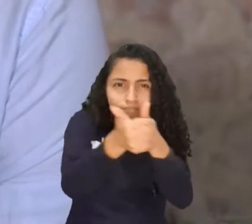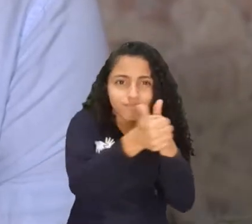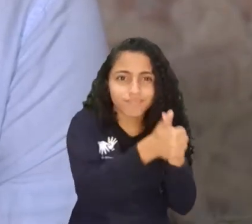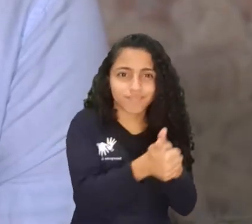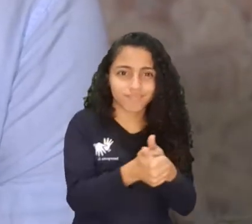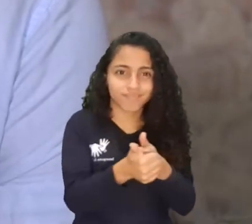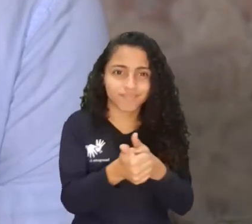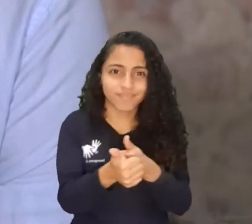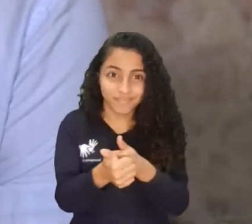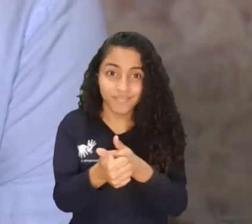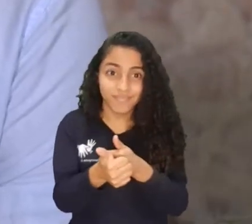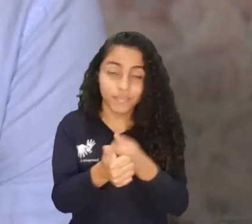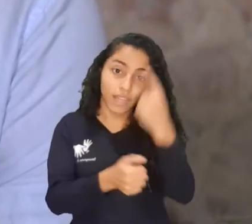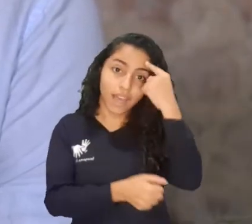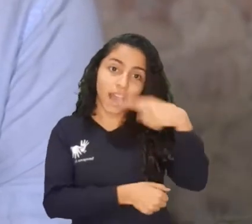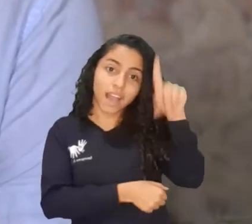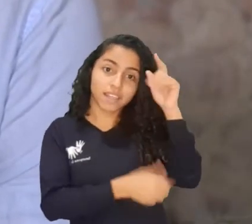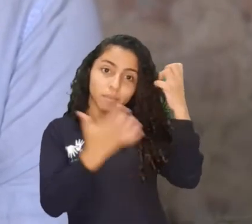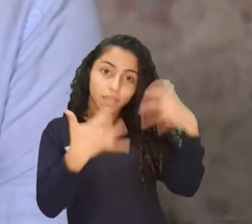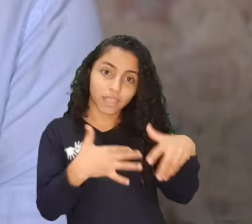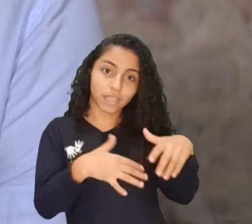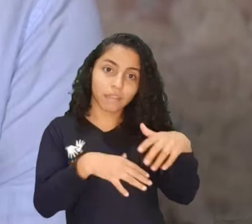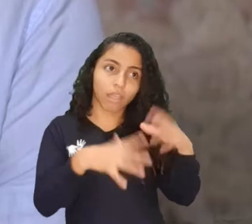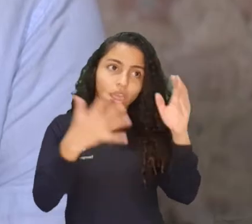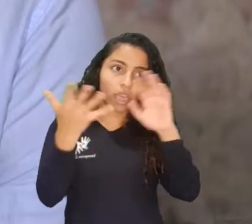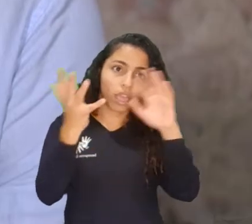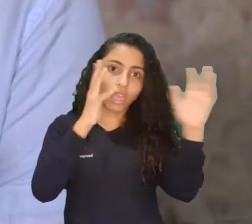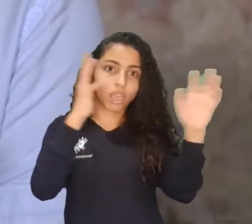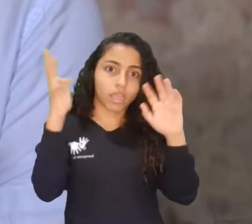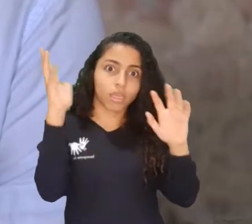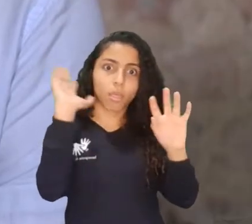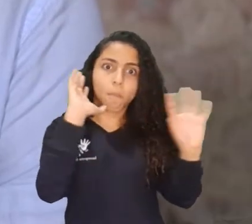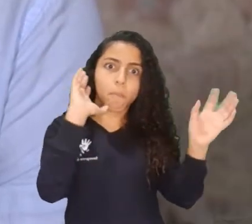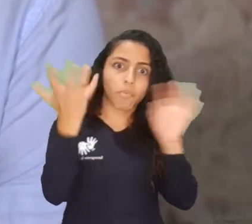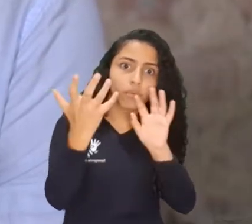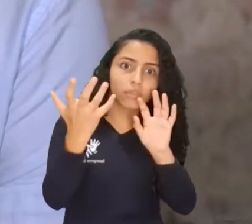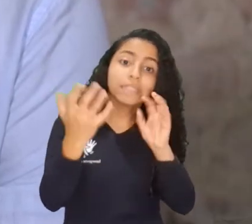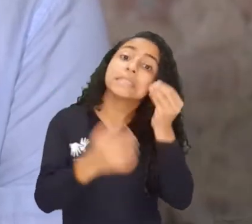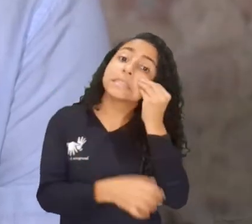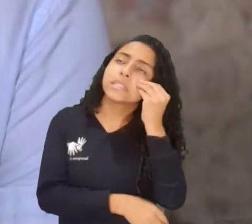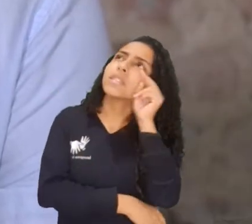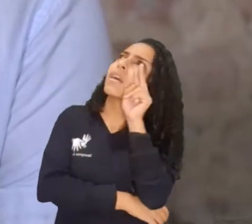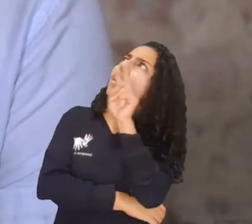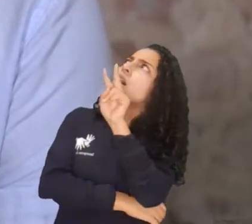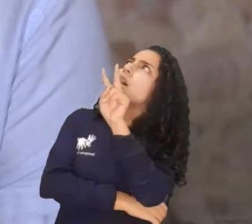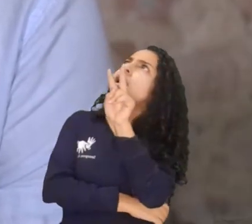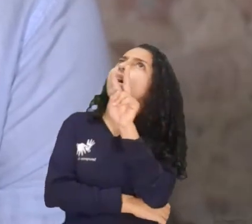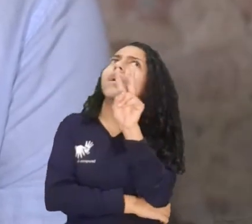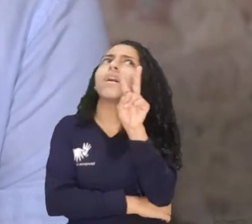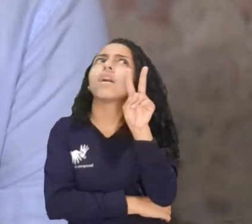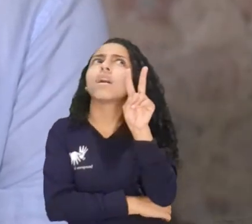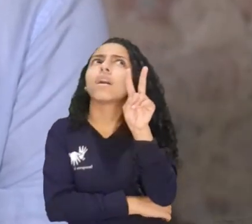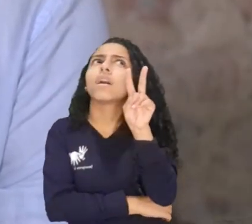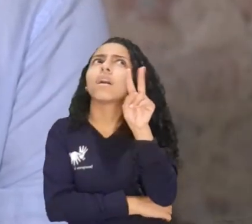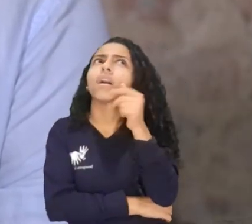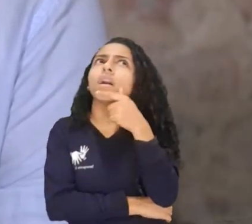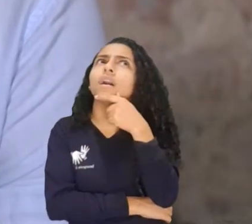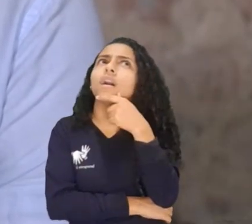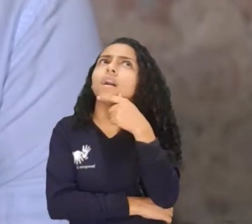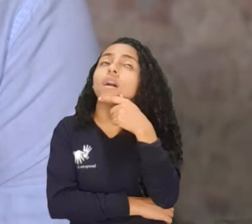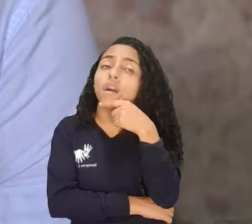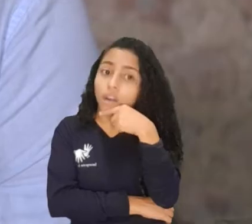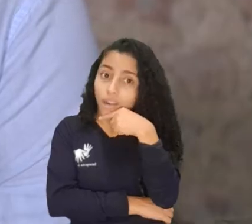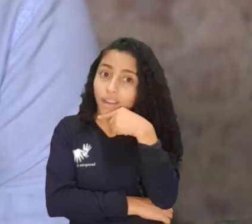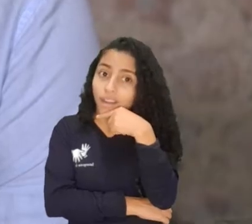o tempo muda e que você pode tentar entender o que está acontecendo com o tempo olhando para o céu, o que eu estou tentando fazer é te lembrar que,